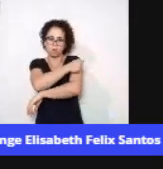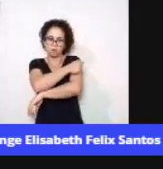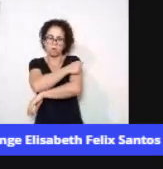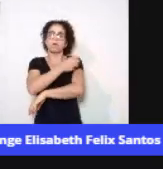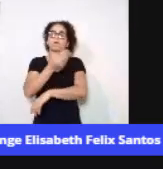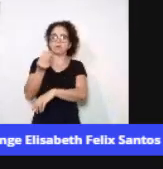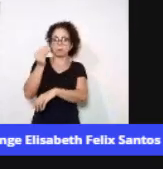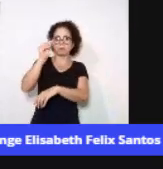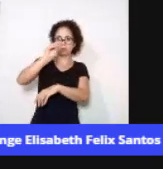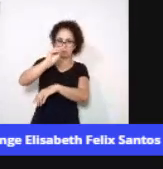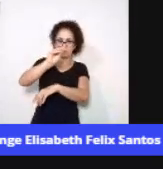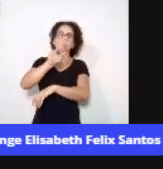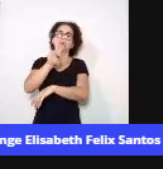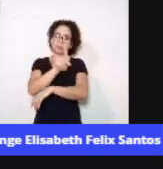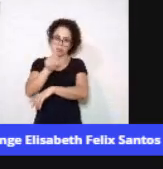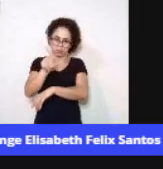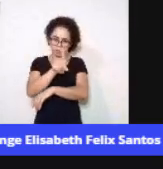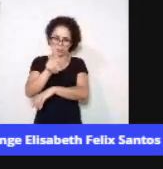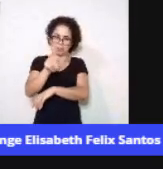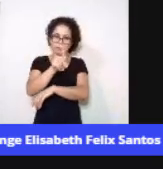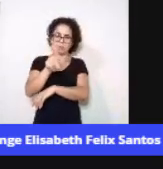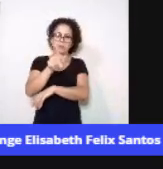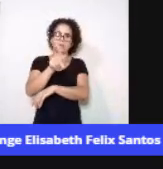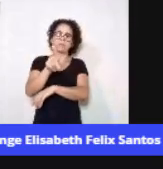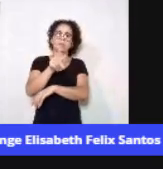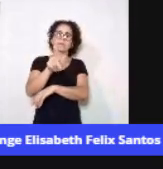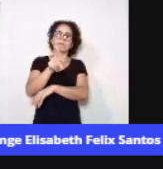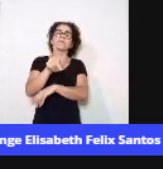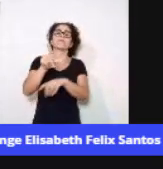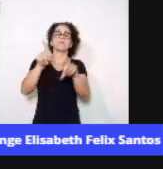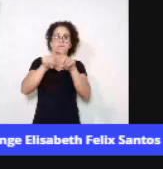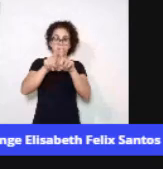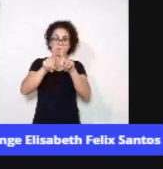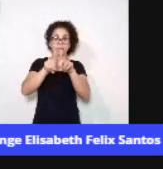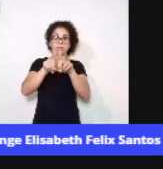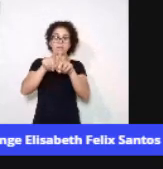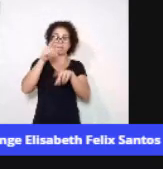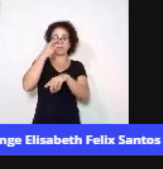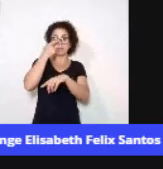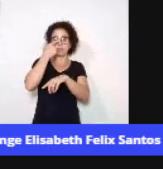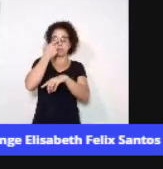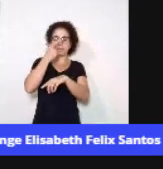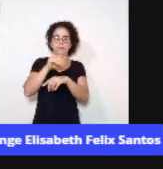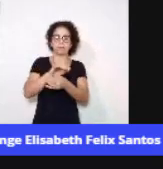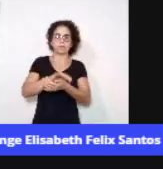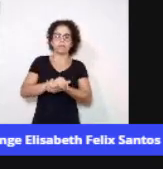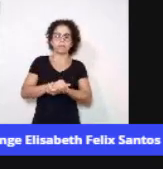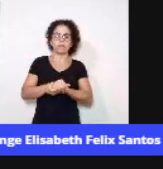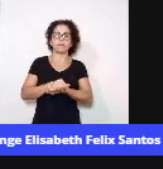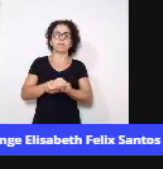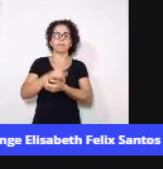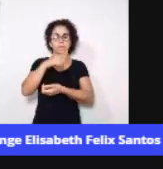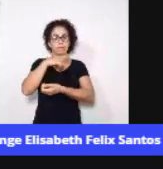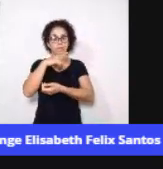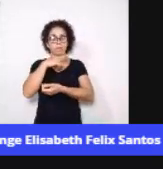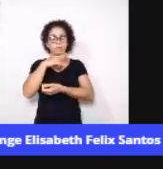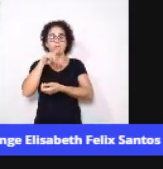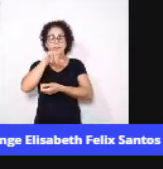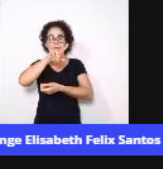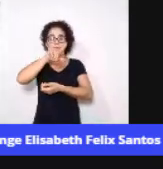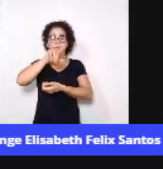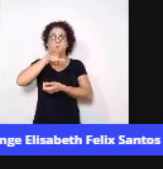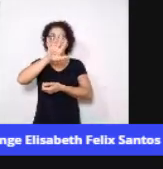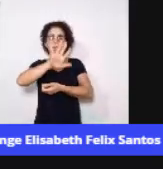inserir professores, tá? E nós temos aí, então, essas